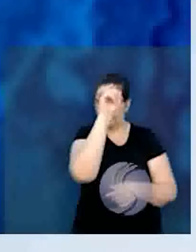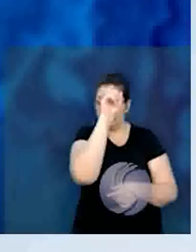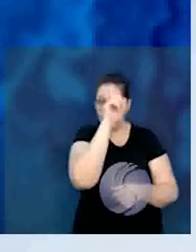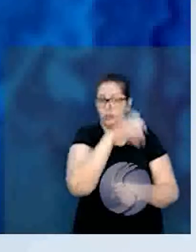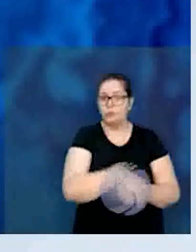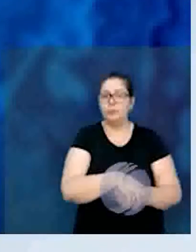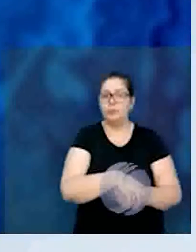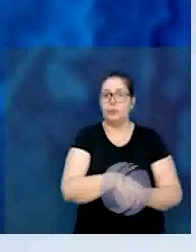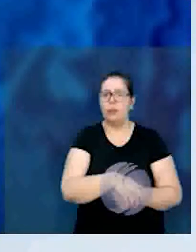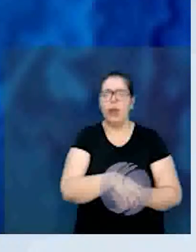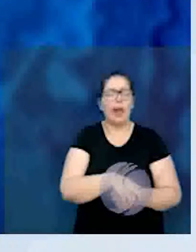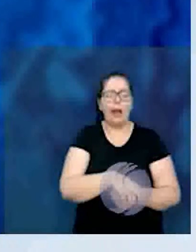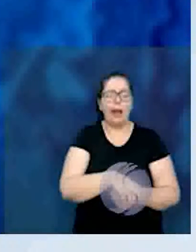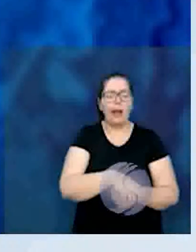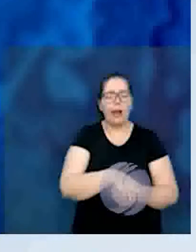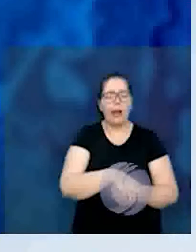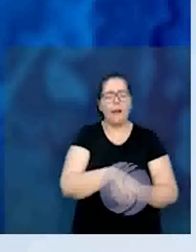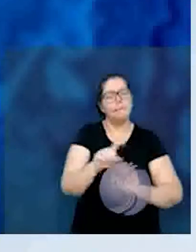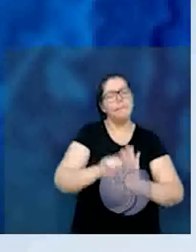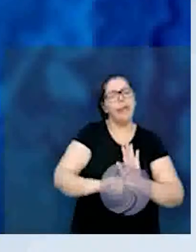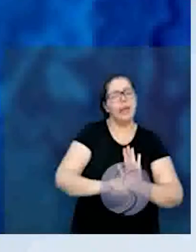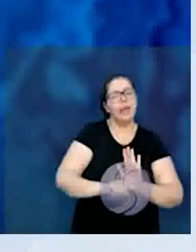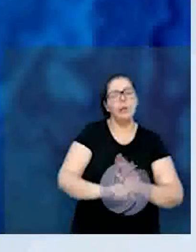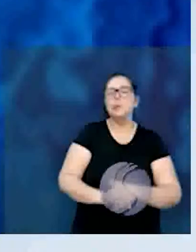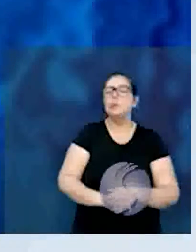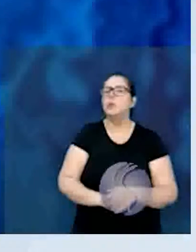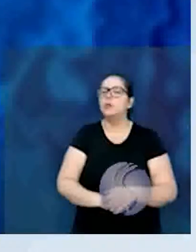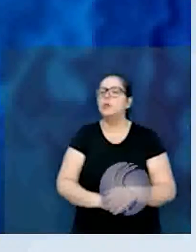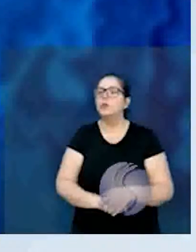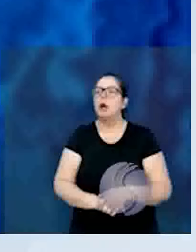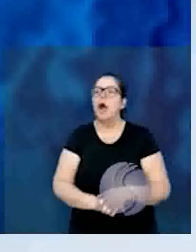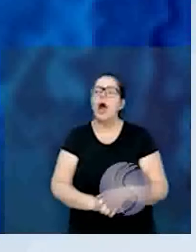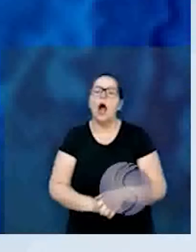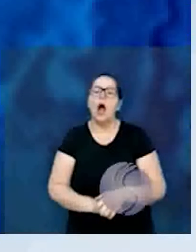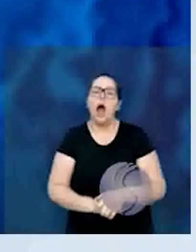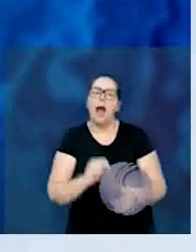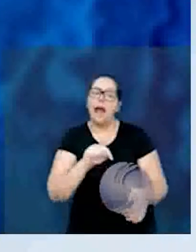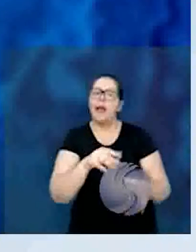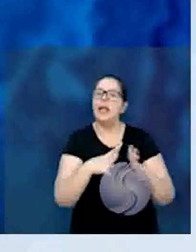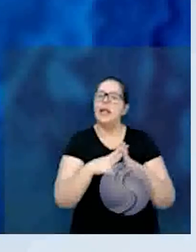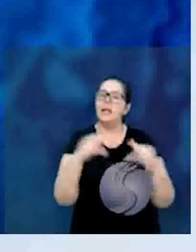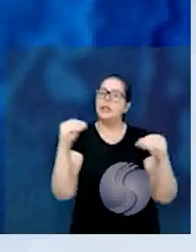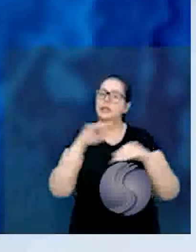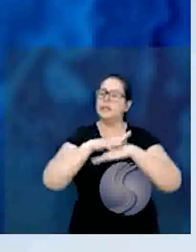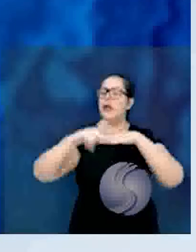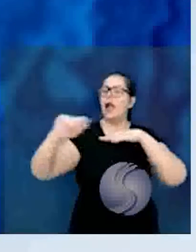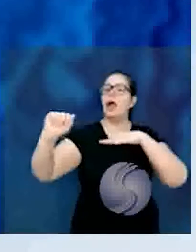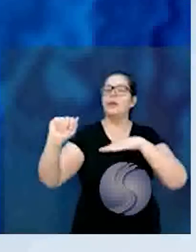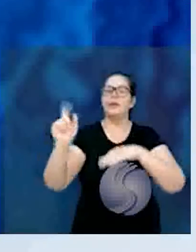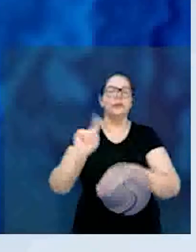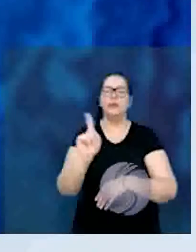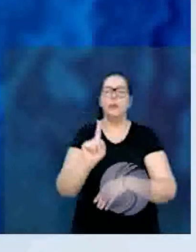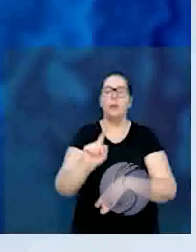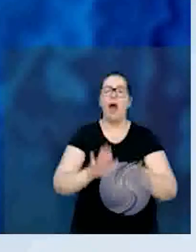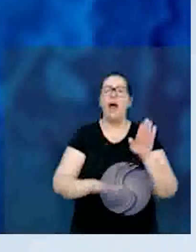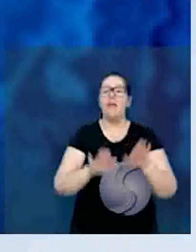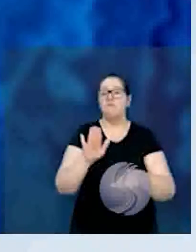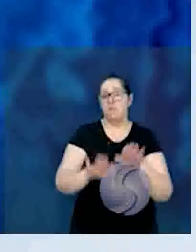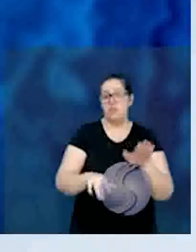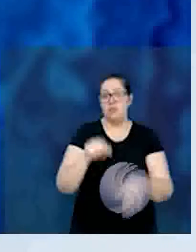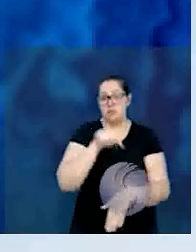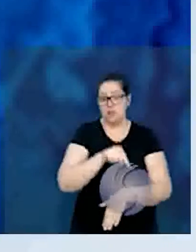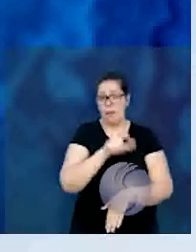continua na UTI do hospital, nesse caso, um hospital particular, veio um exame ontem, que não é coronavírus. Essa